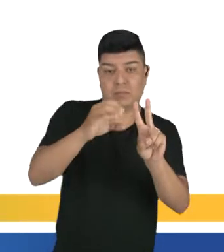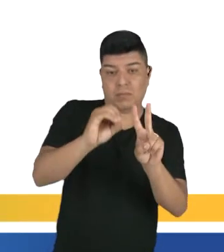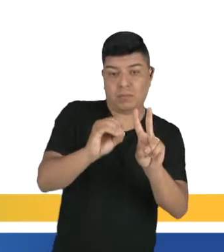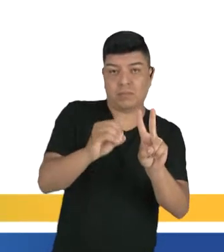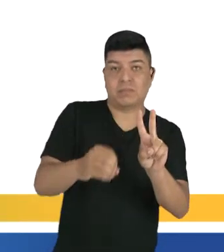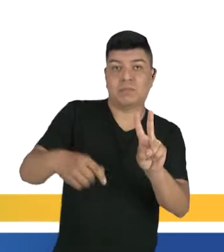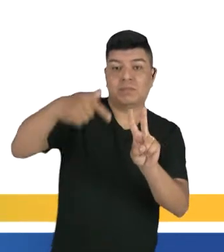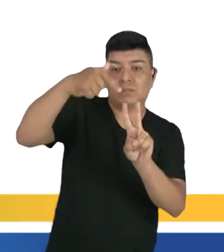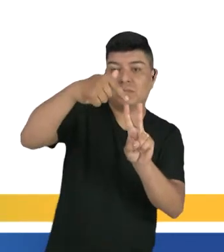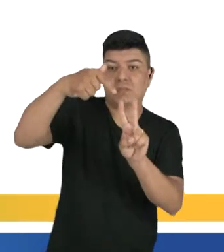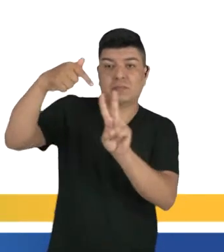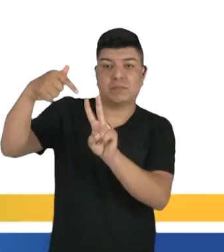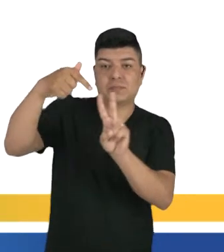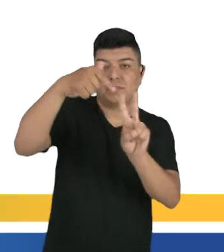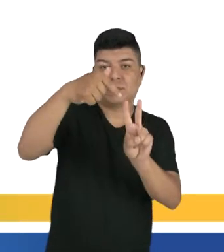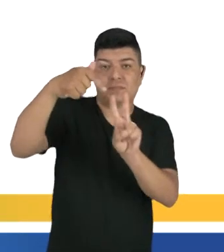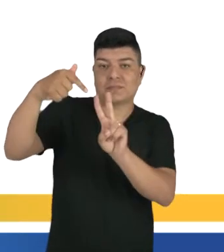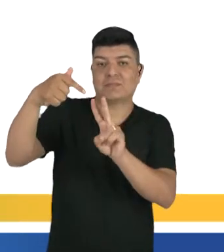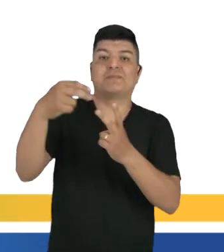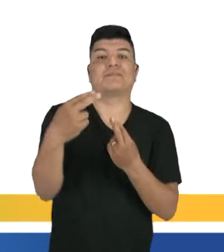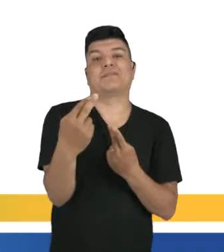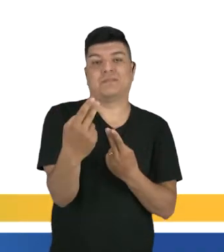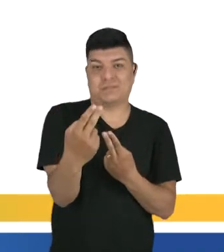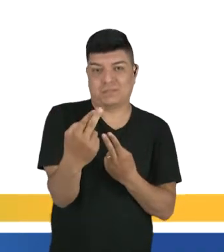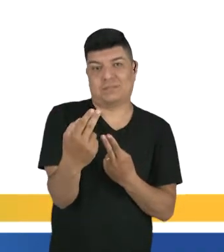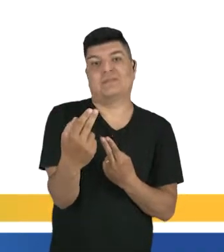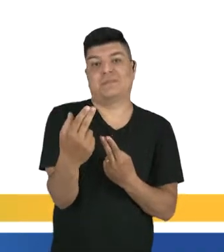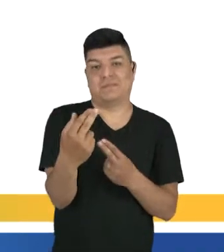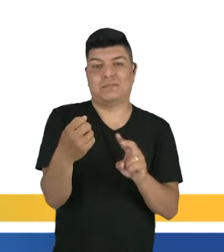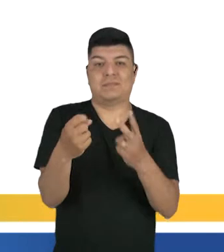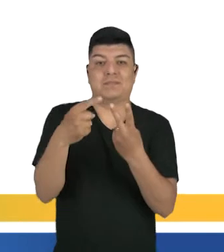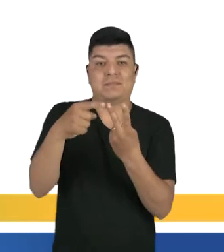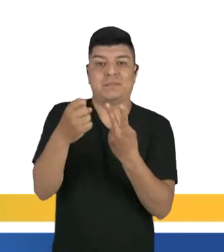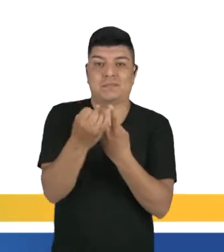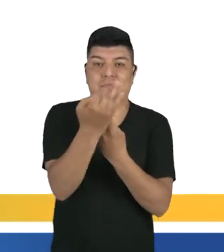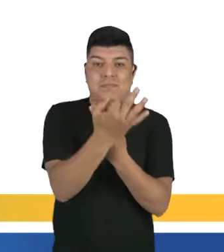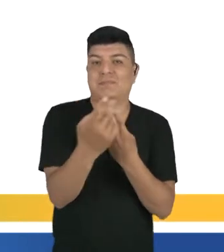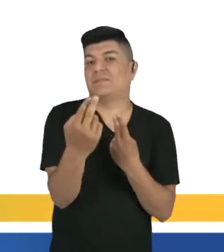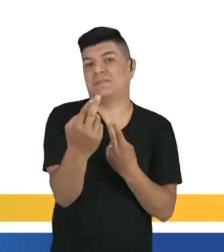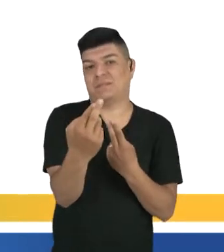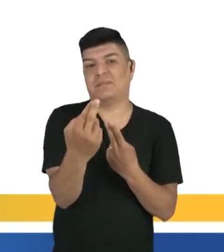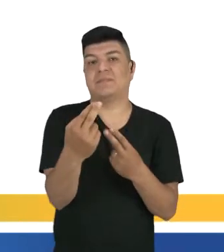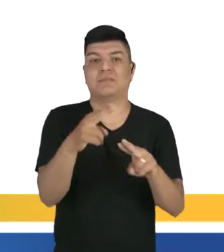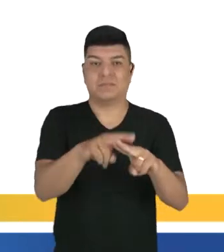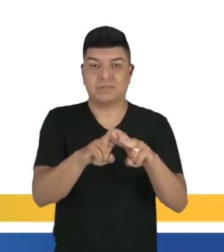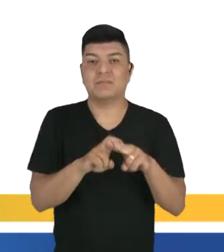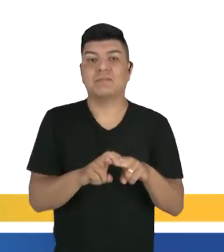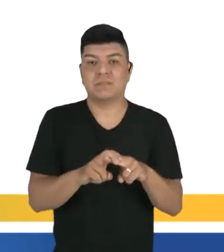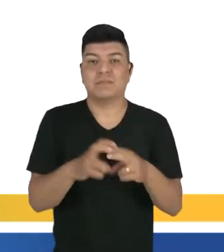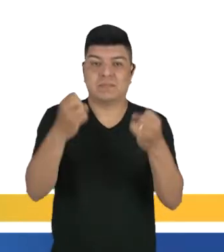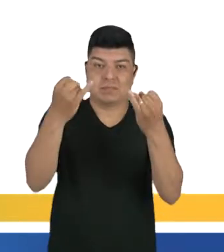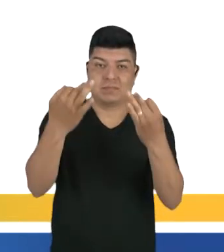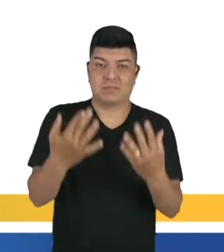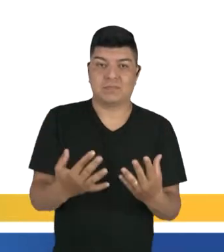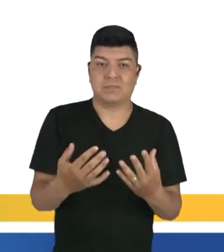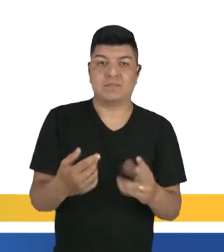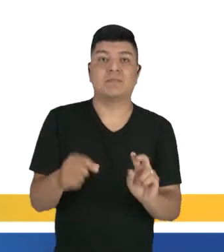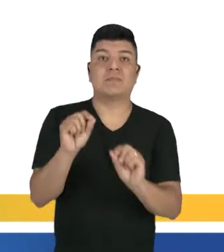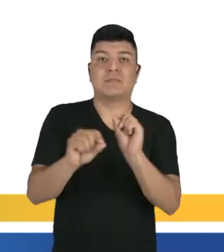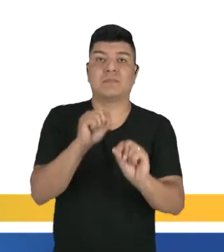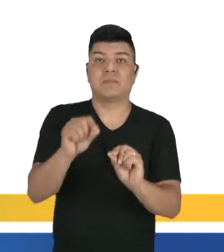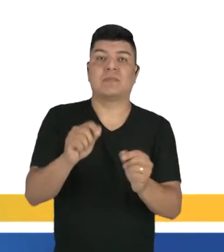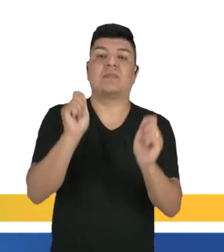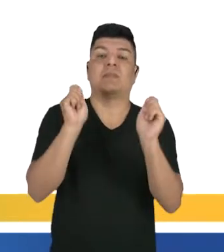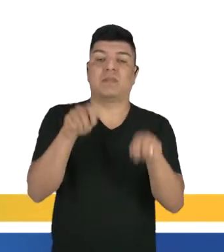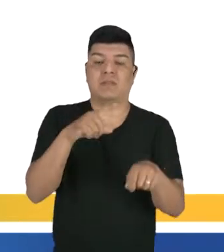da raiz. Portanto, tratam-se também de radicais semelhantes. Então, a definição de radicais semelhantes são aqueles radicais